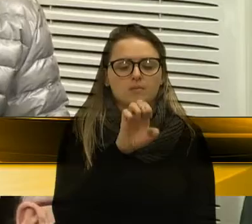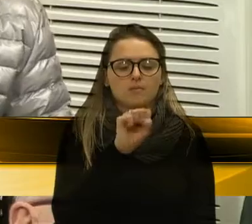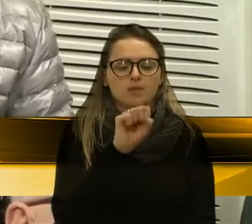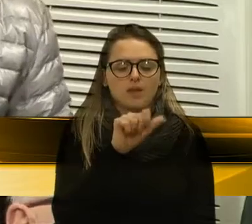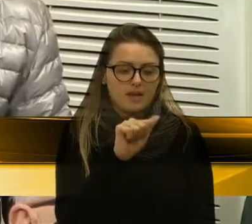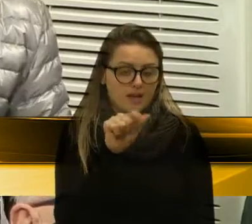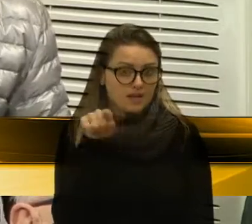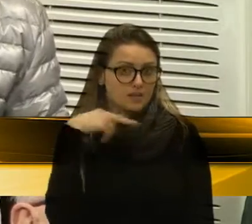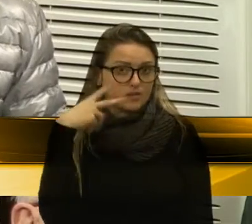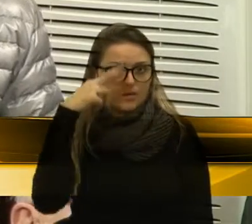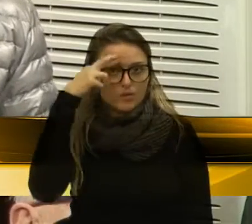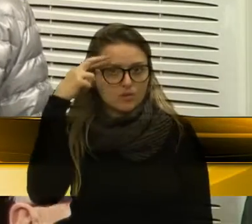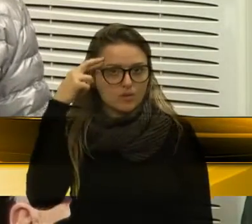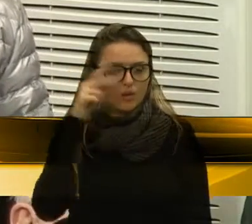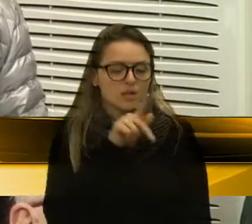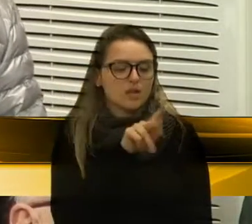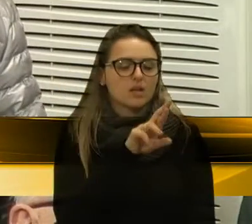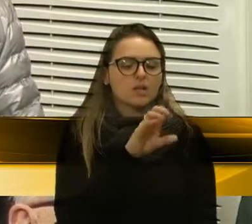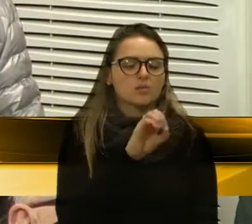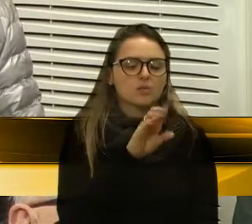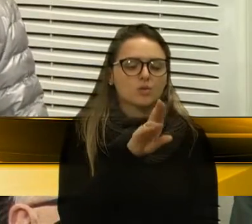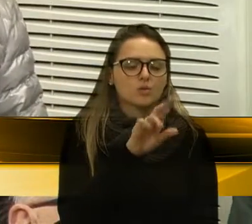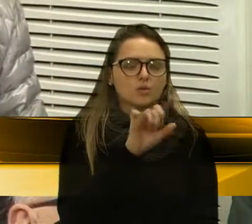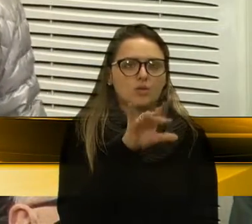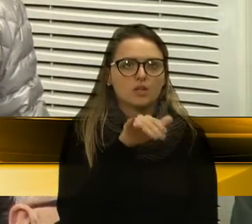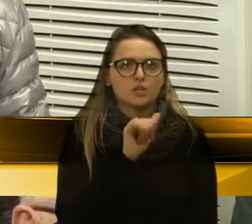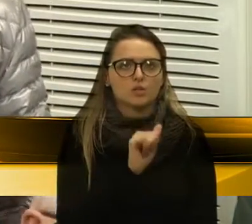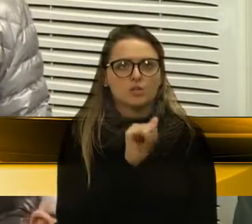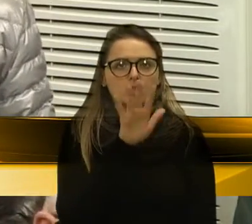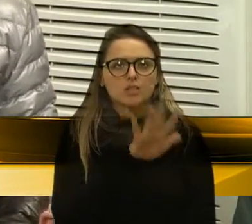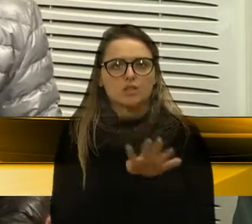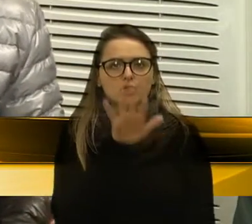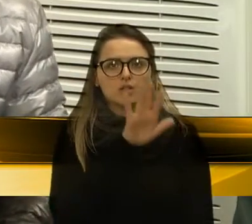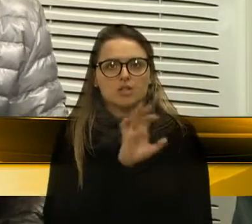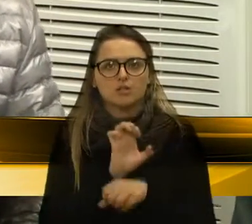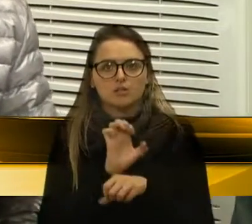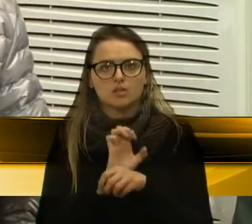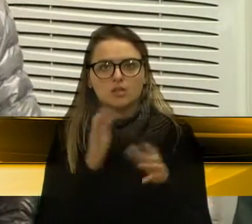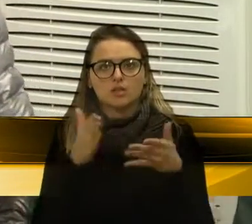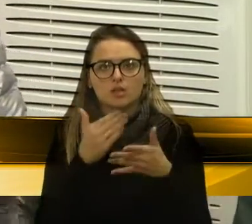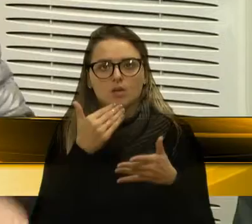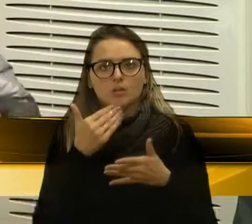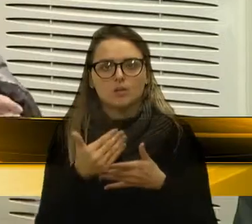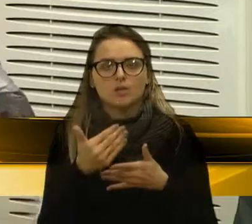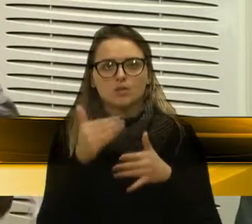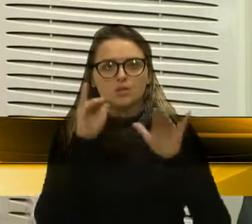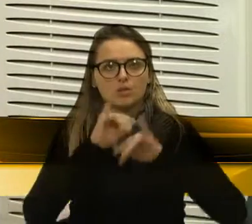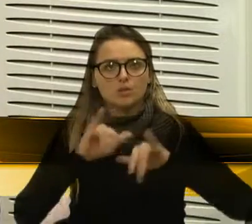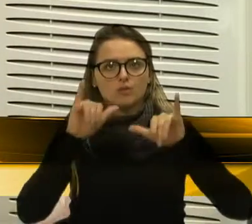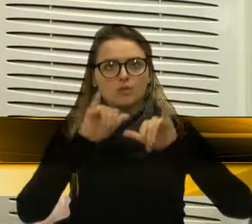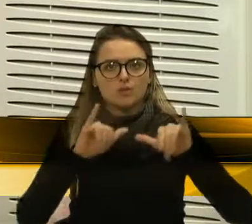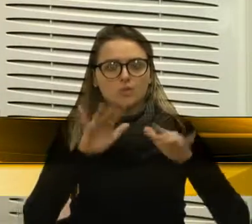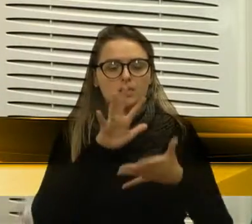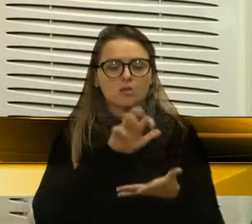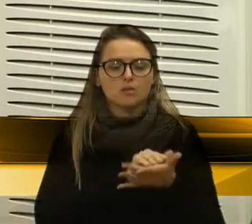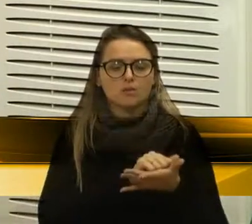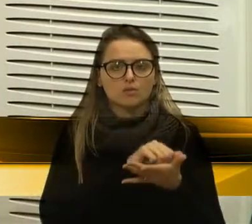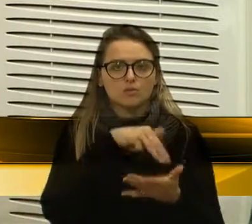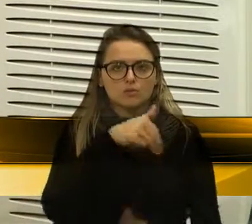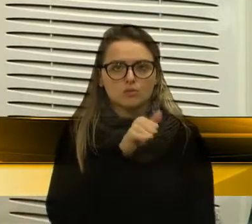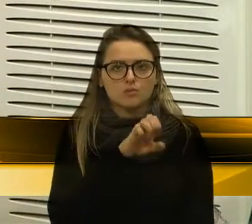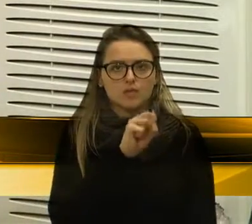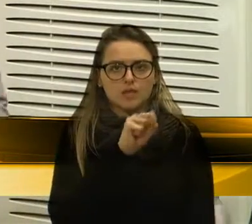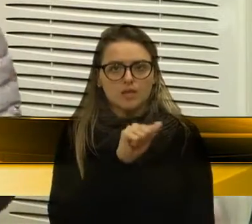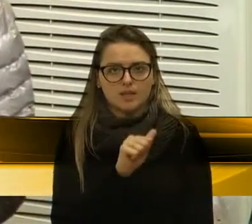de que o a procuradoria geral do estado já solicitou à prefeitura informações com relação à ocupação da moeda como a